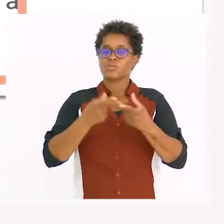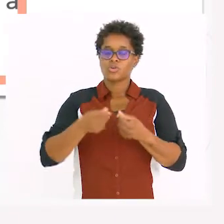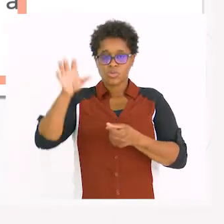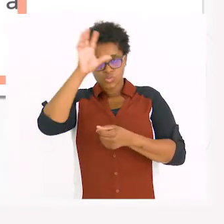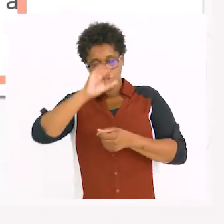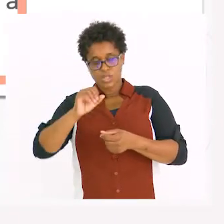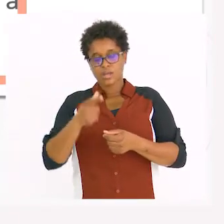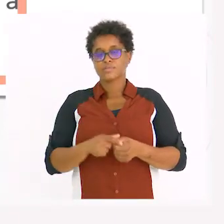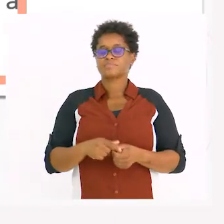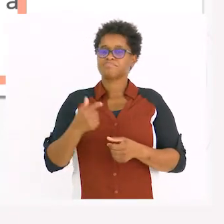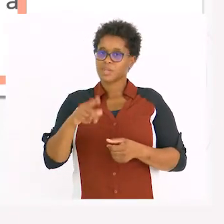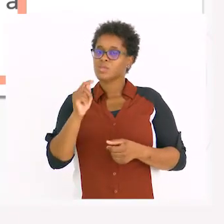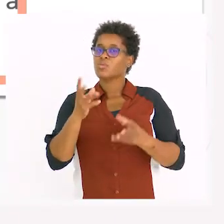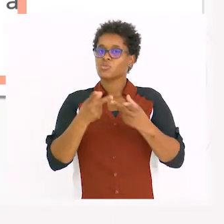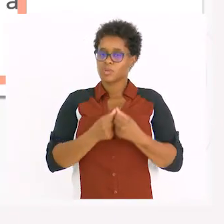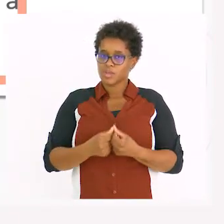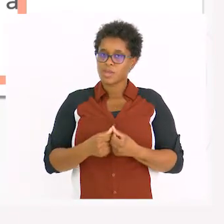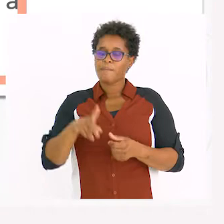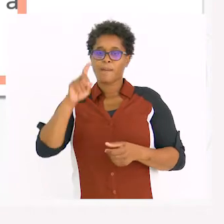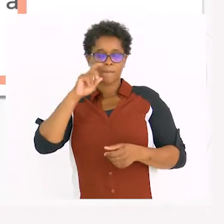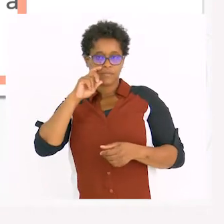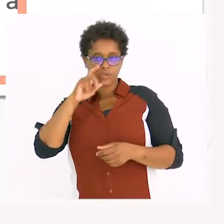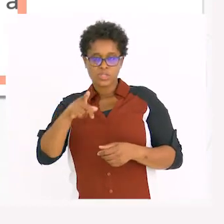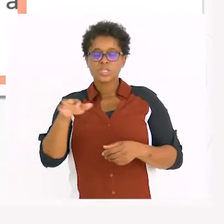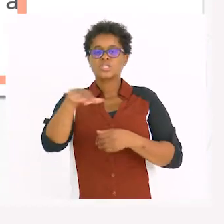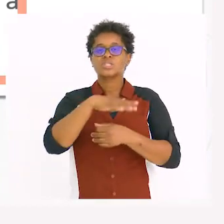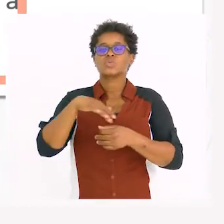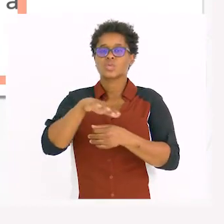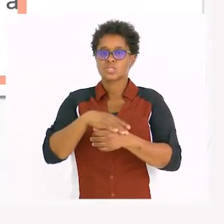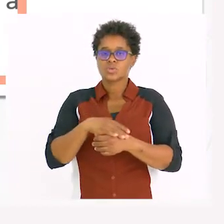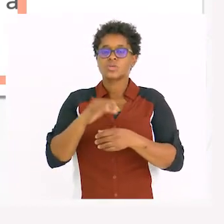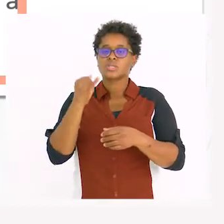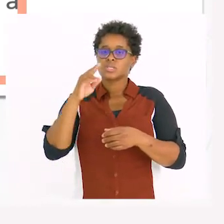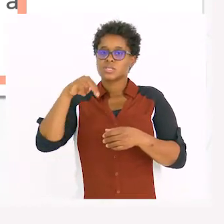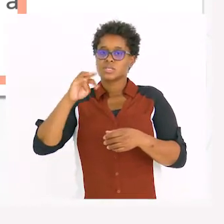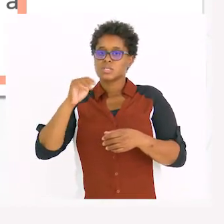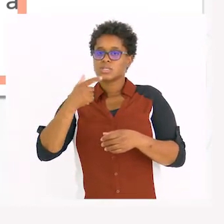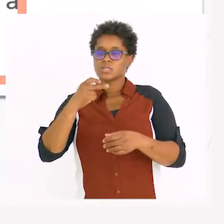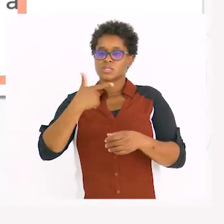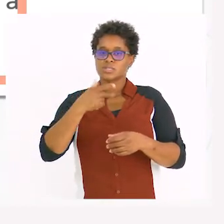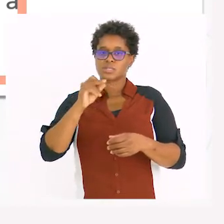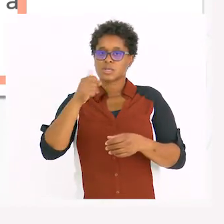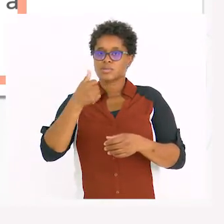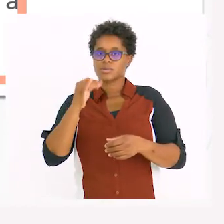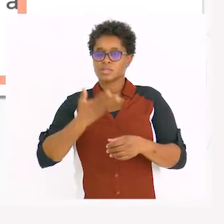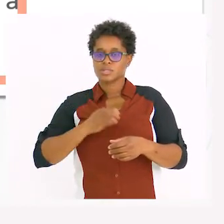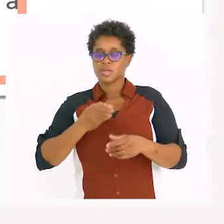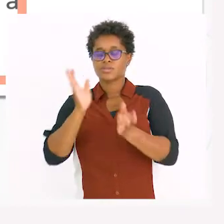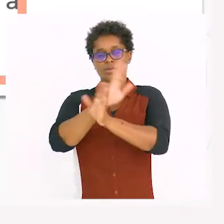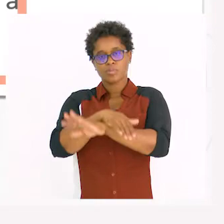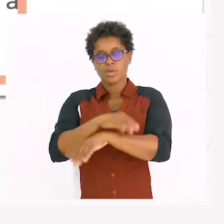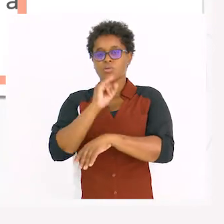Estado intervém na economia para prevenir situações de instabilidade, o desemprego,